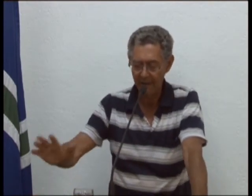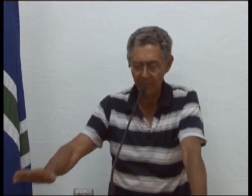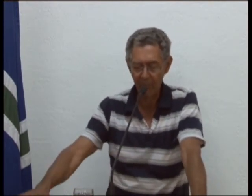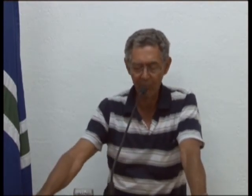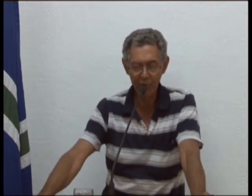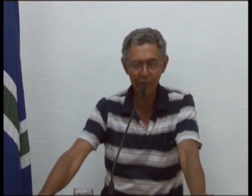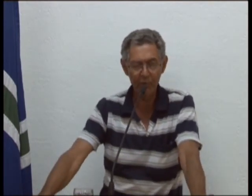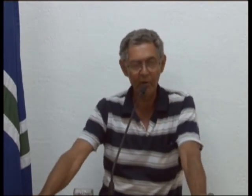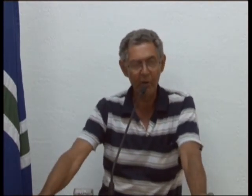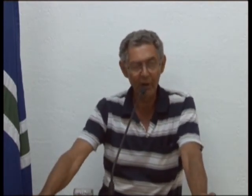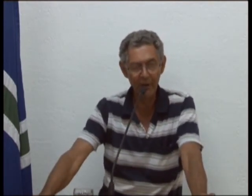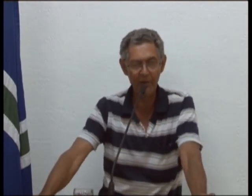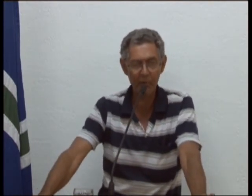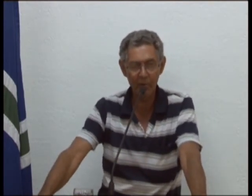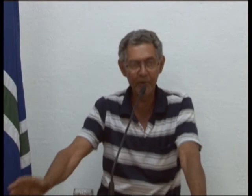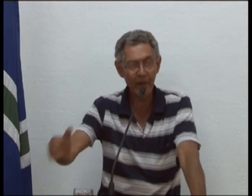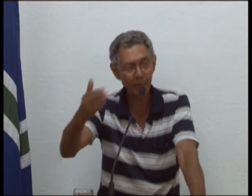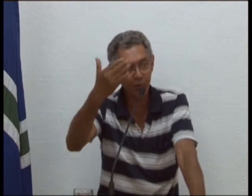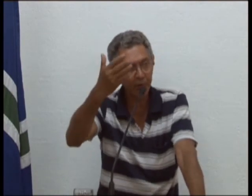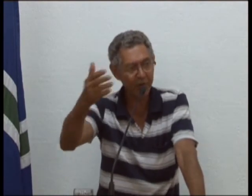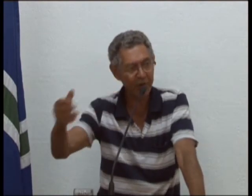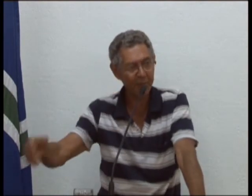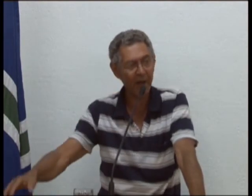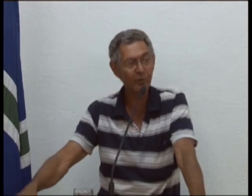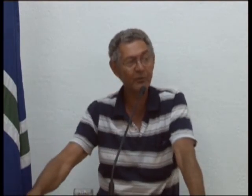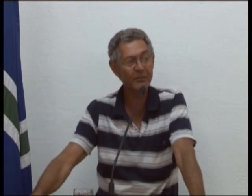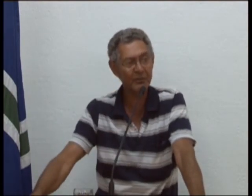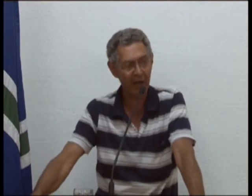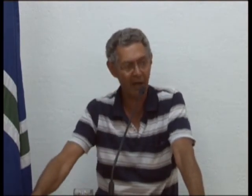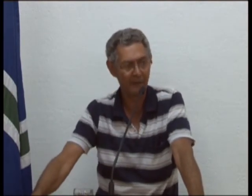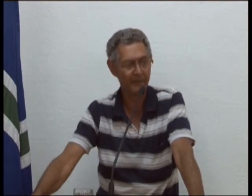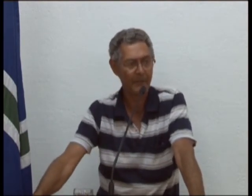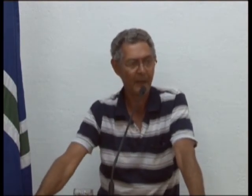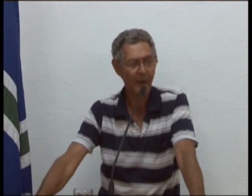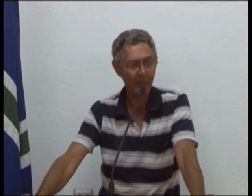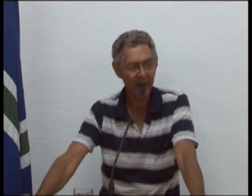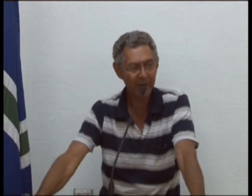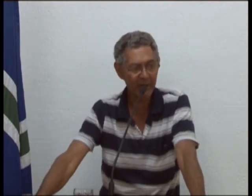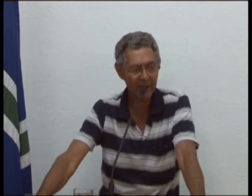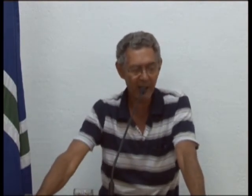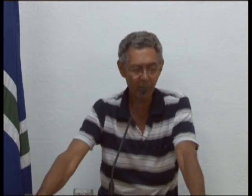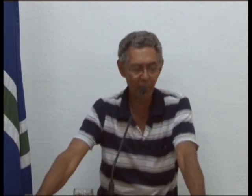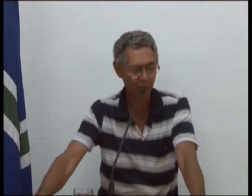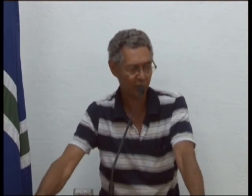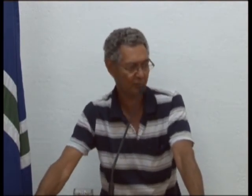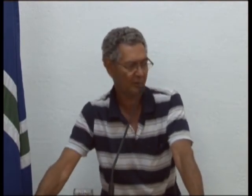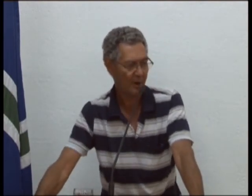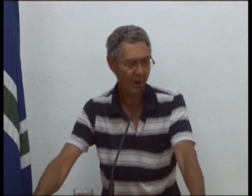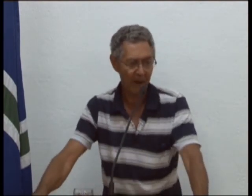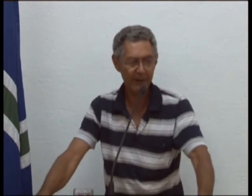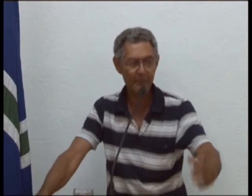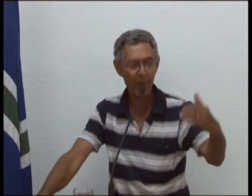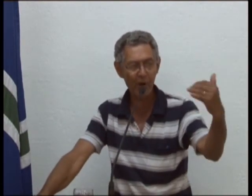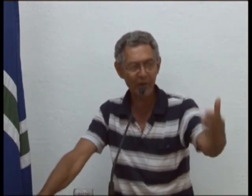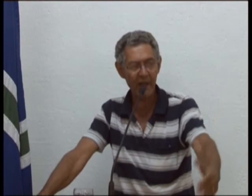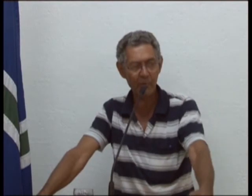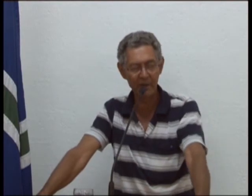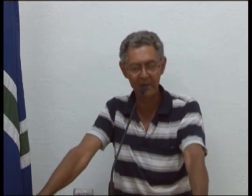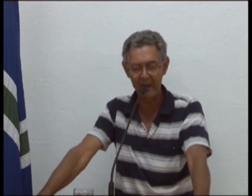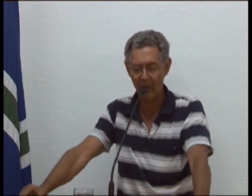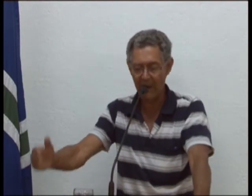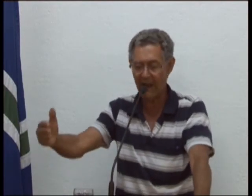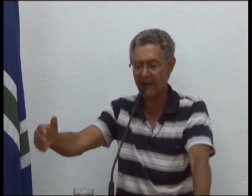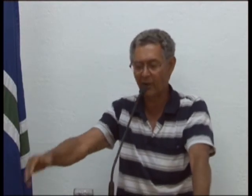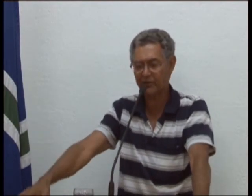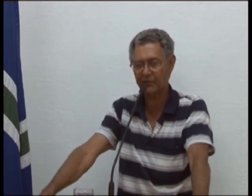condição muito horrível. Eu convido a todos vocês para nos visitar, para que esteja lá conosco, para que